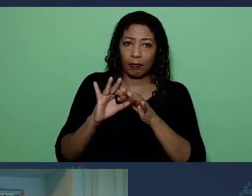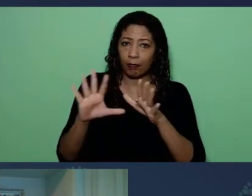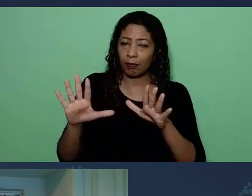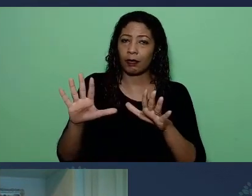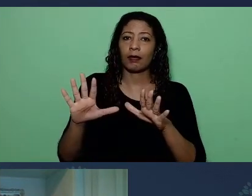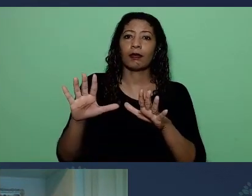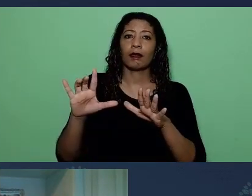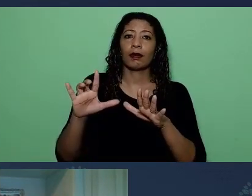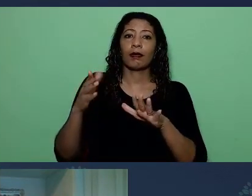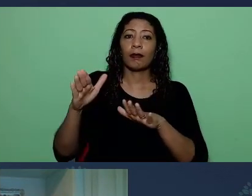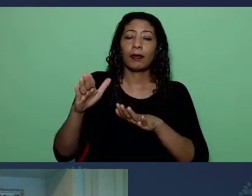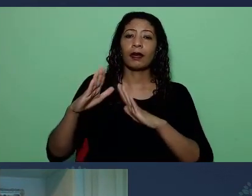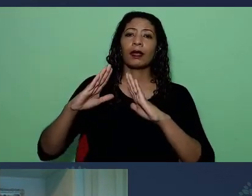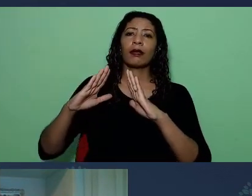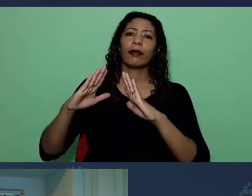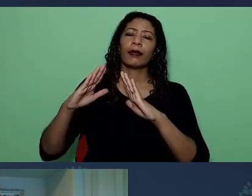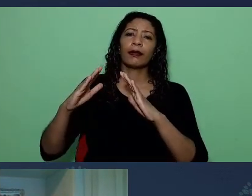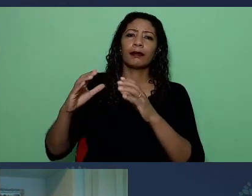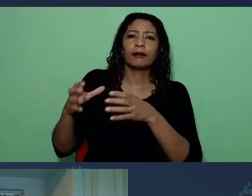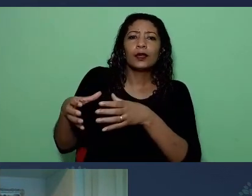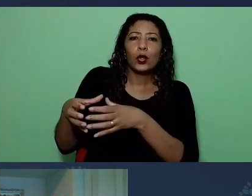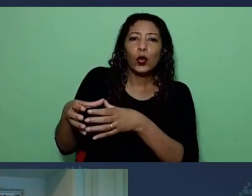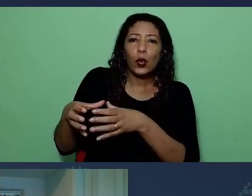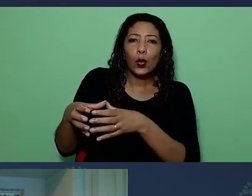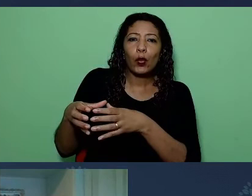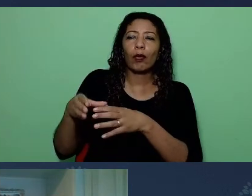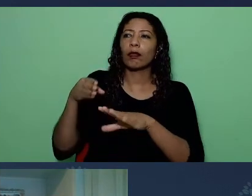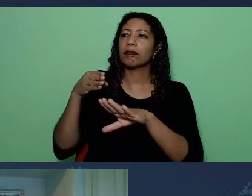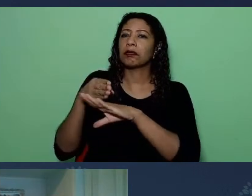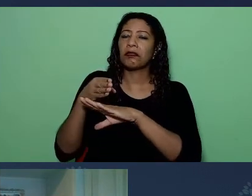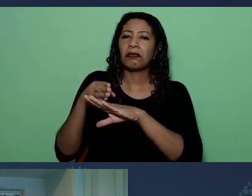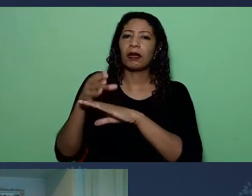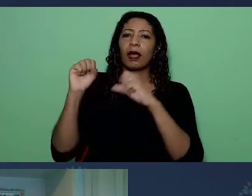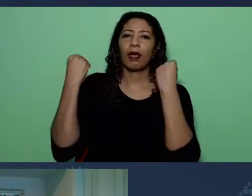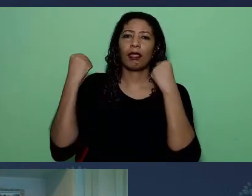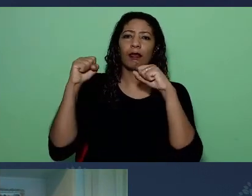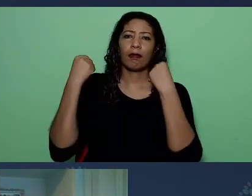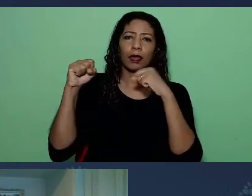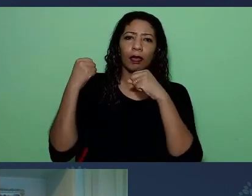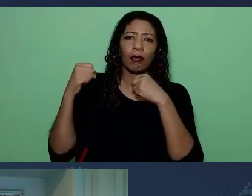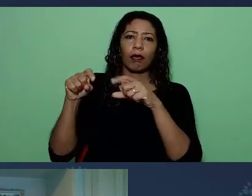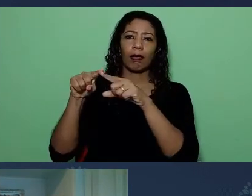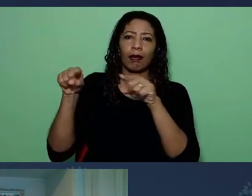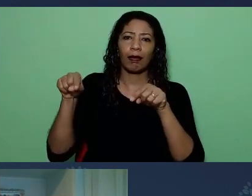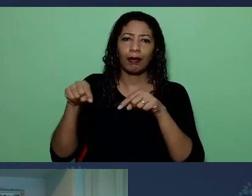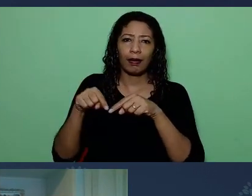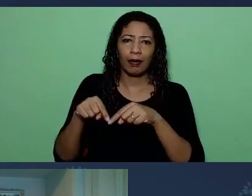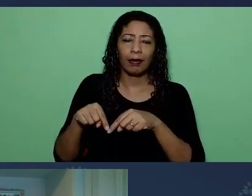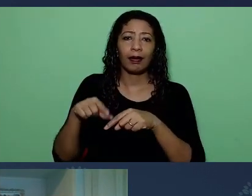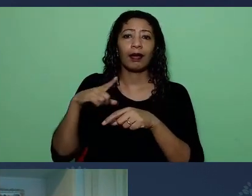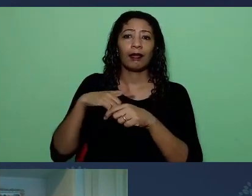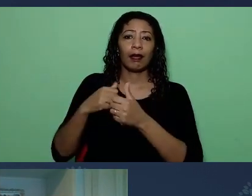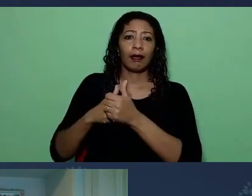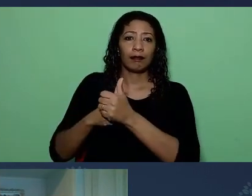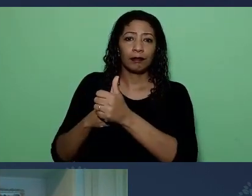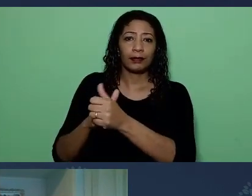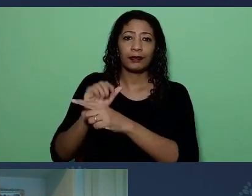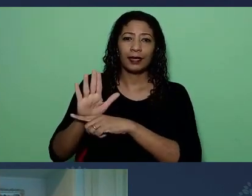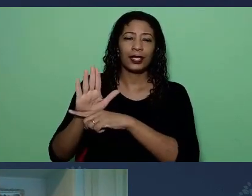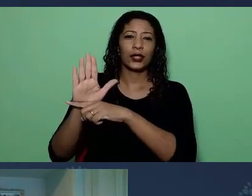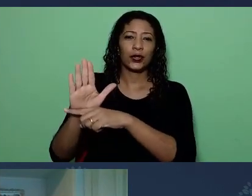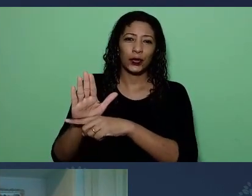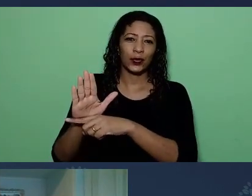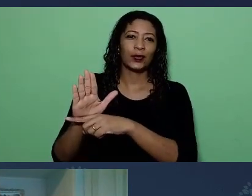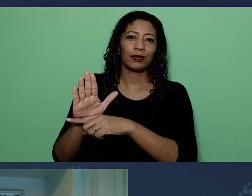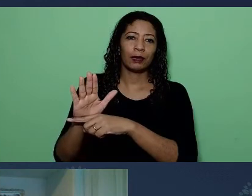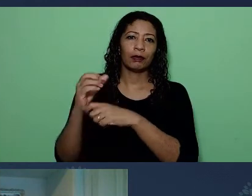paciente faça trabalho em grupo, que ele frequente uma academia, que ele faça um acompanhamento com um personal trainer, por exemplo, que